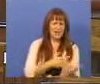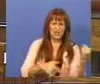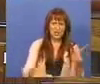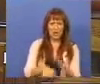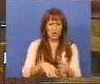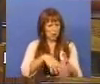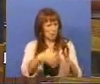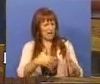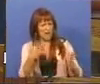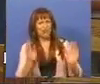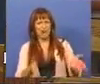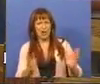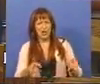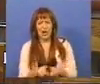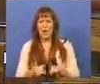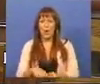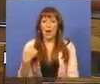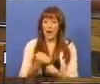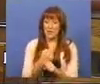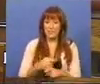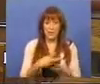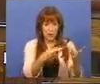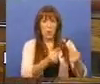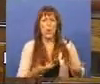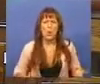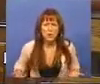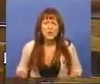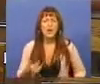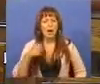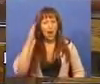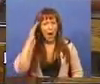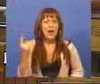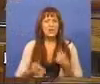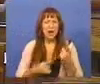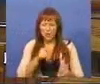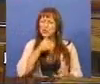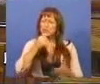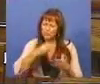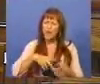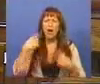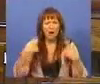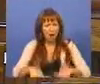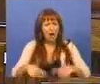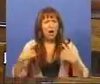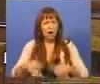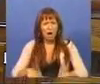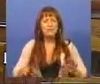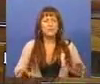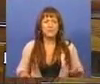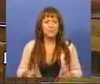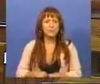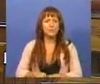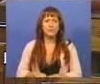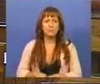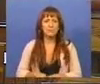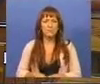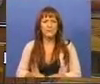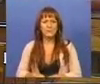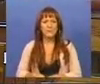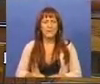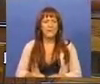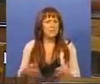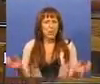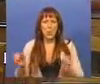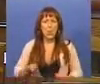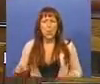leituras complicadas por parte da entidade de contas. Eu creio que há alguns dispositivos que manifestamente